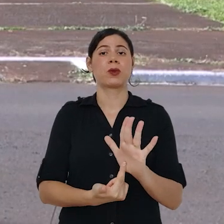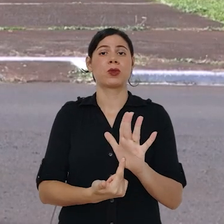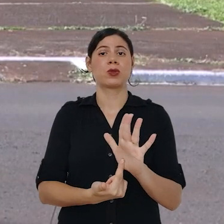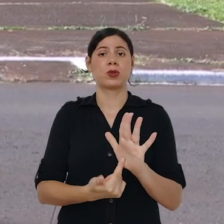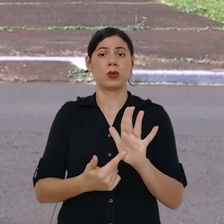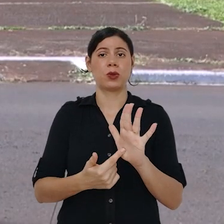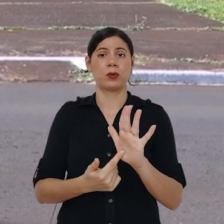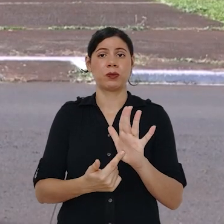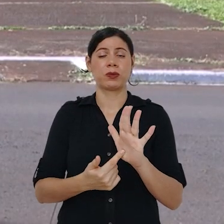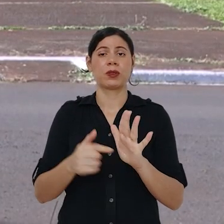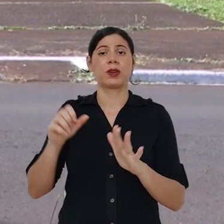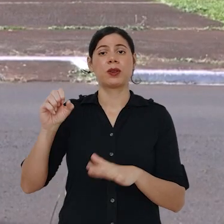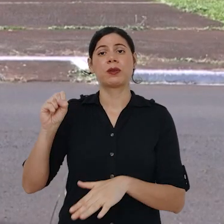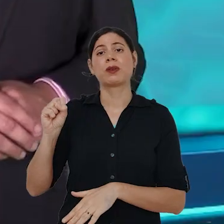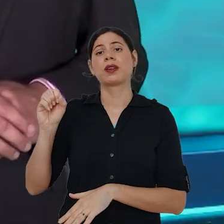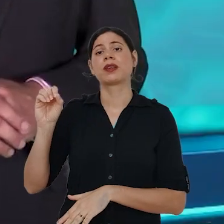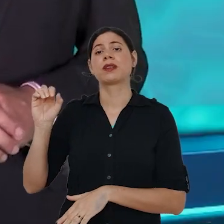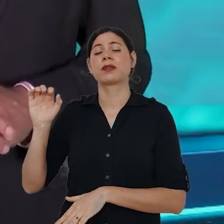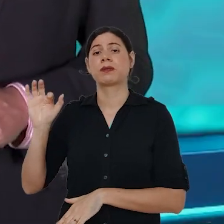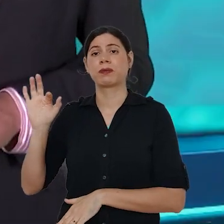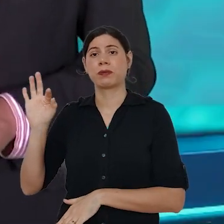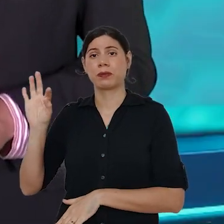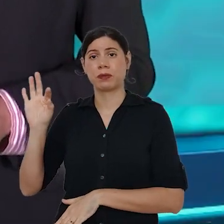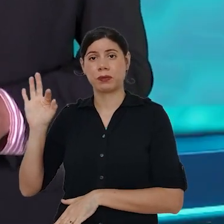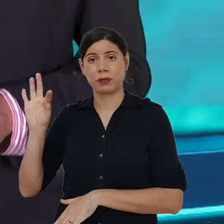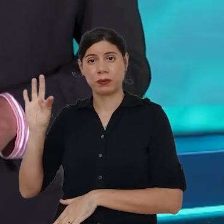de Justiça afirmou a tese de que a Lei